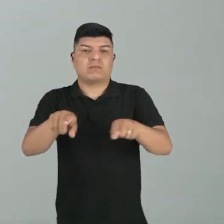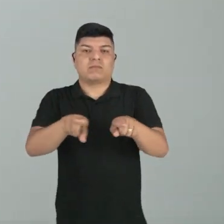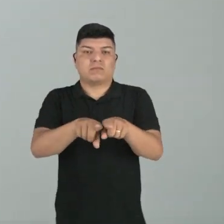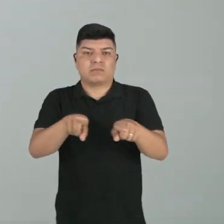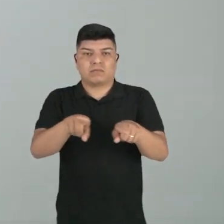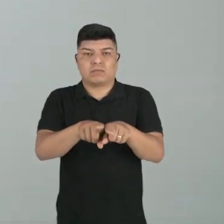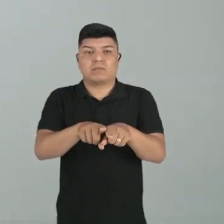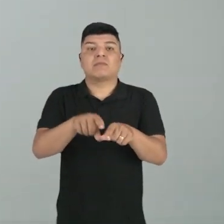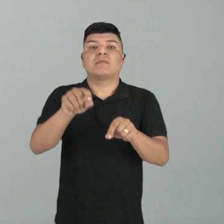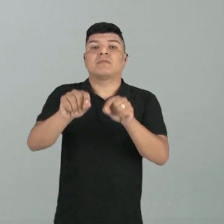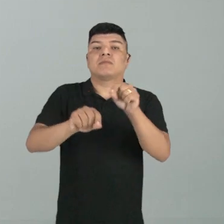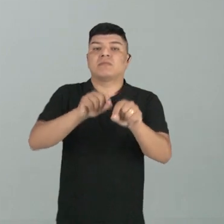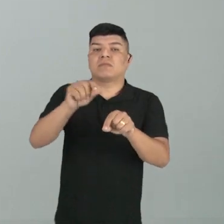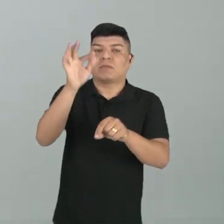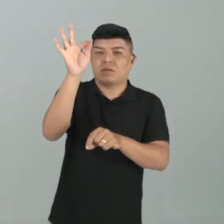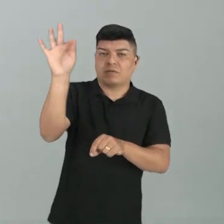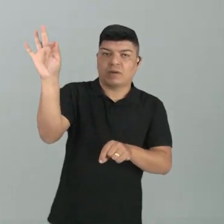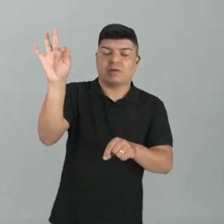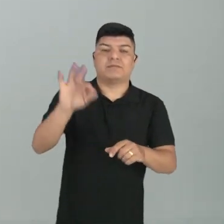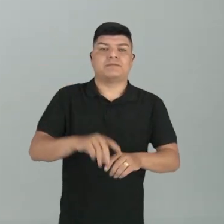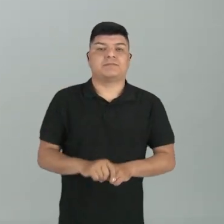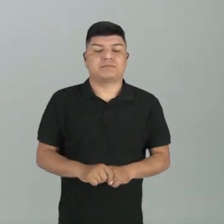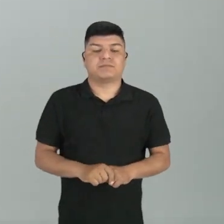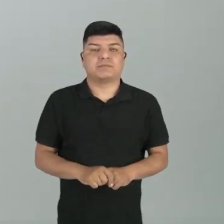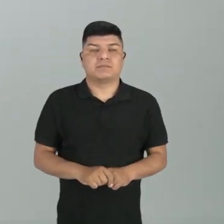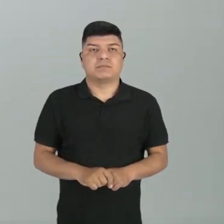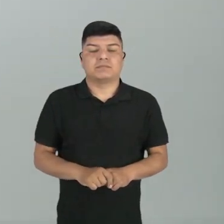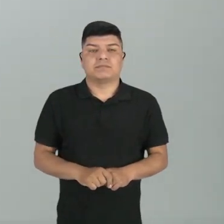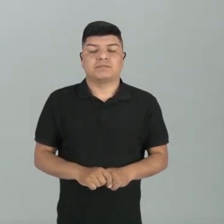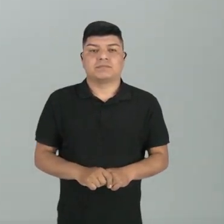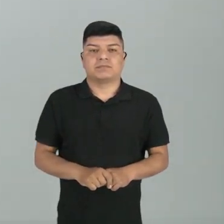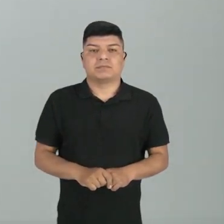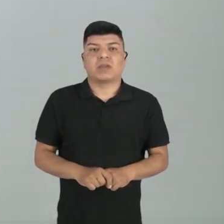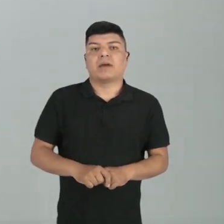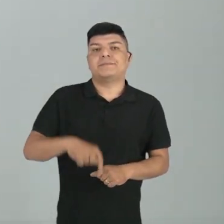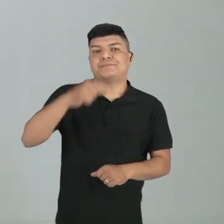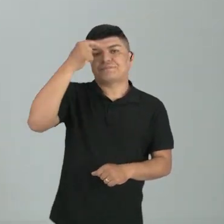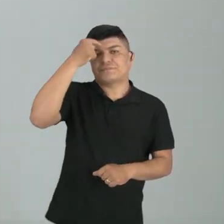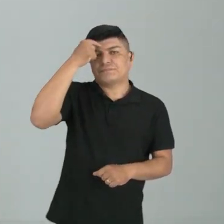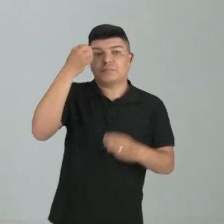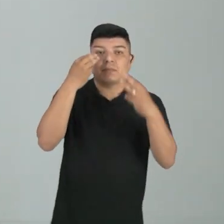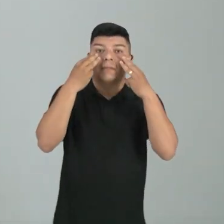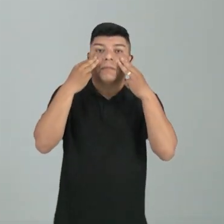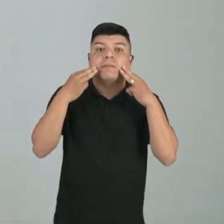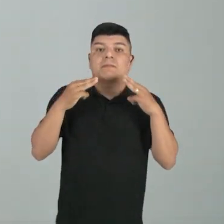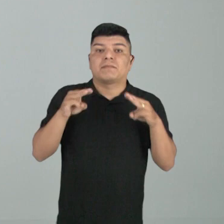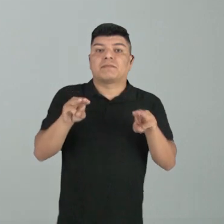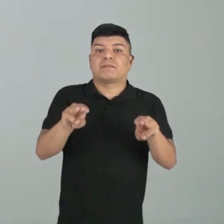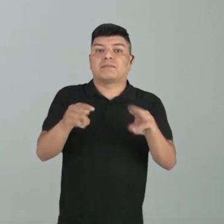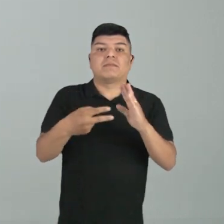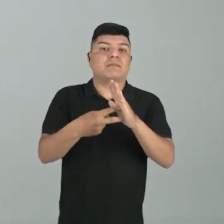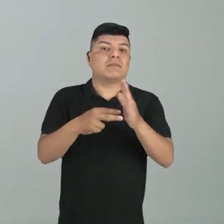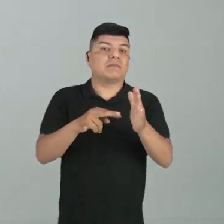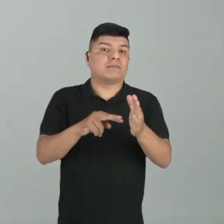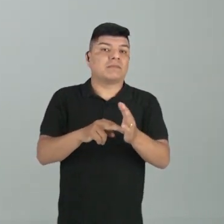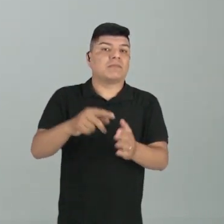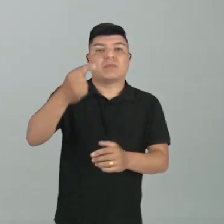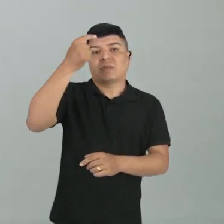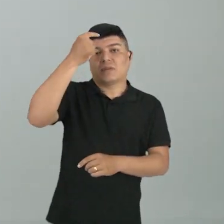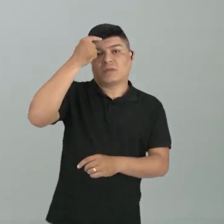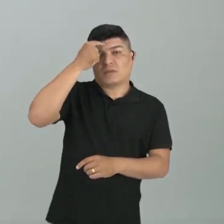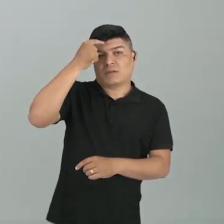também em âmbito federal. O pensamento de Maquiavel, ele também correspondeu a um